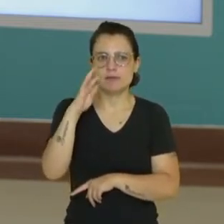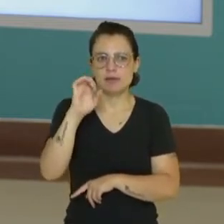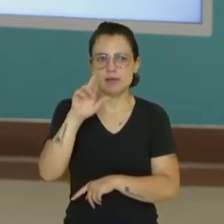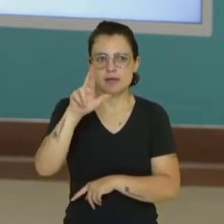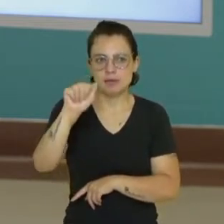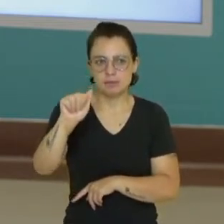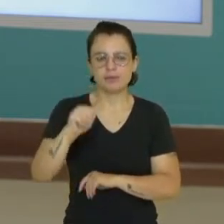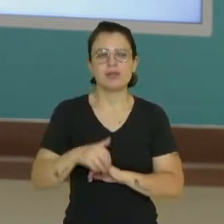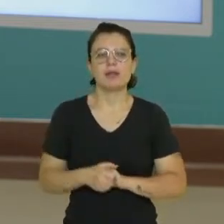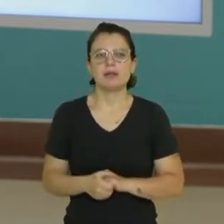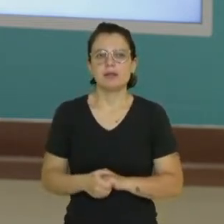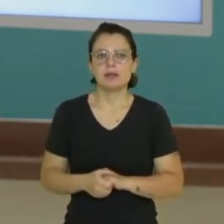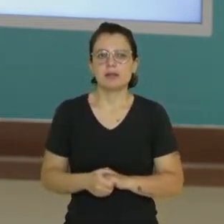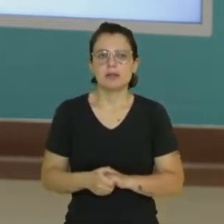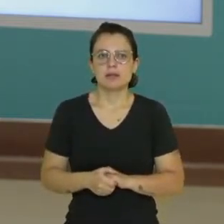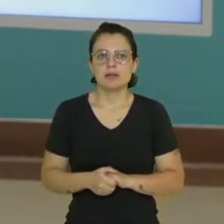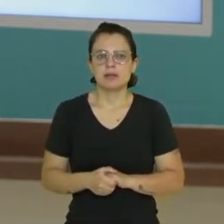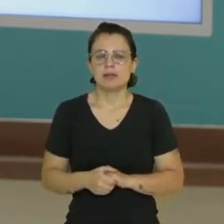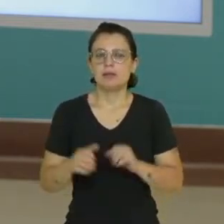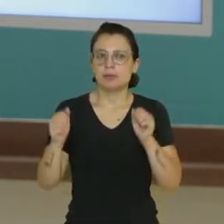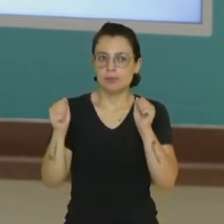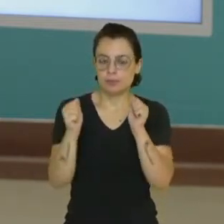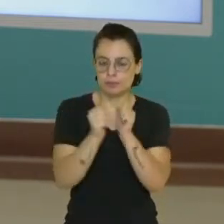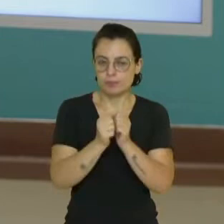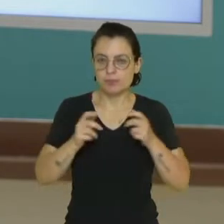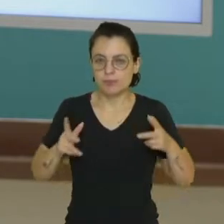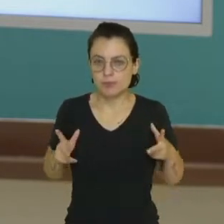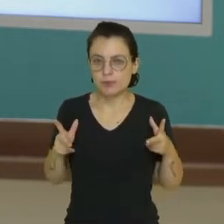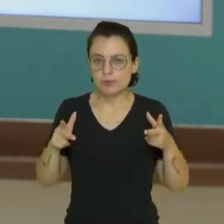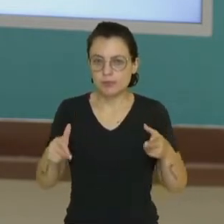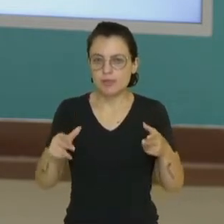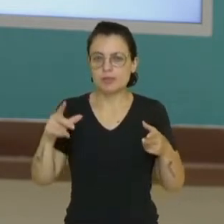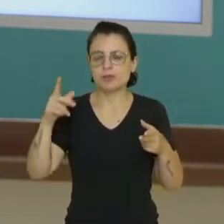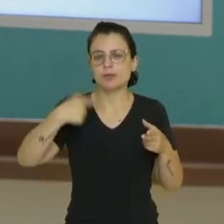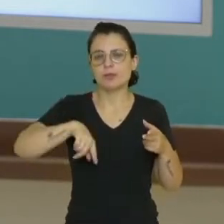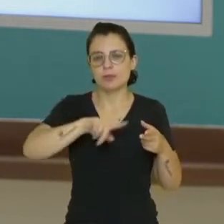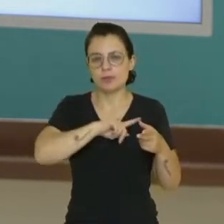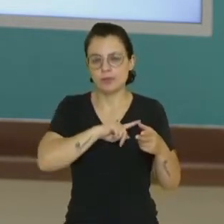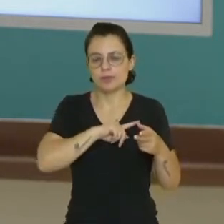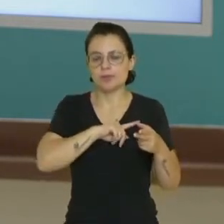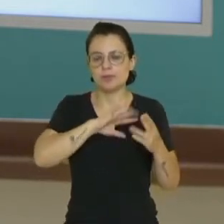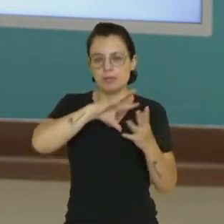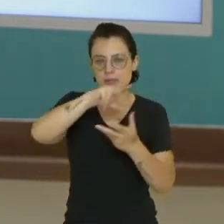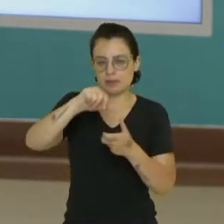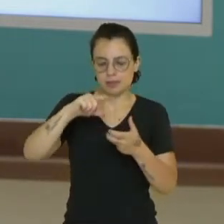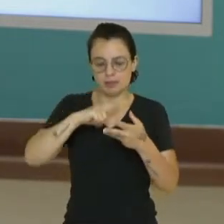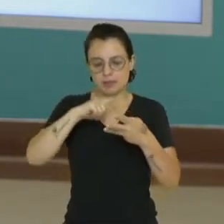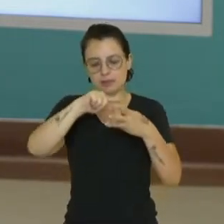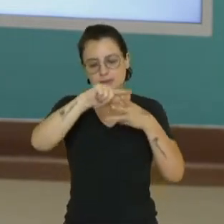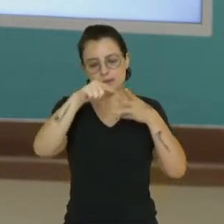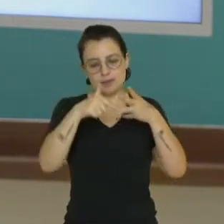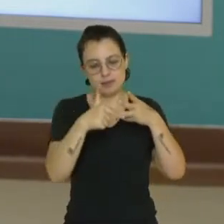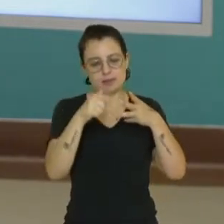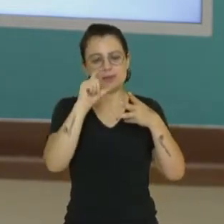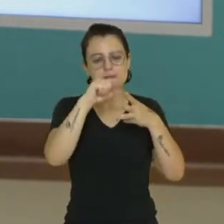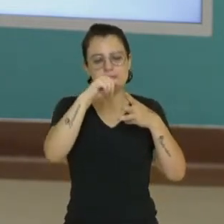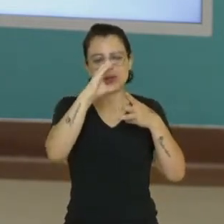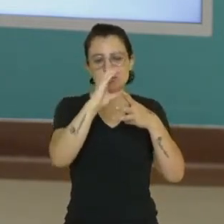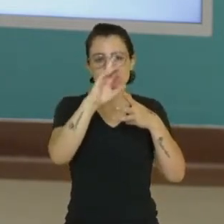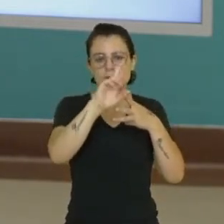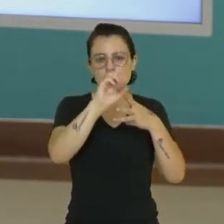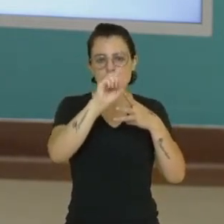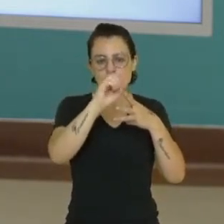a litosfera, como o nosso planeta tem 3 camadas, crosta, manto e núcleo,